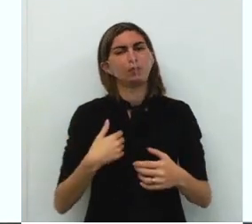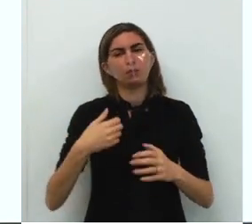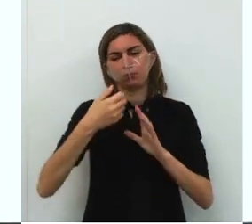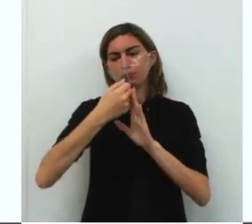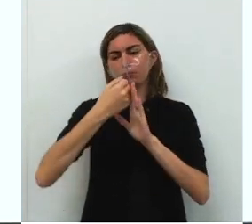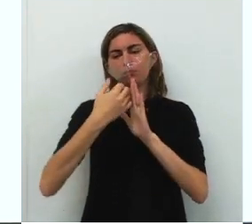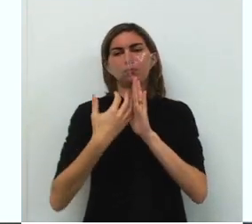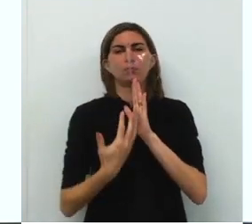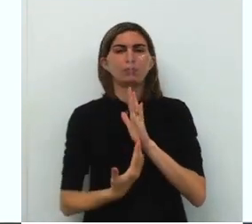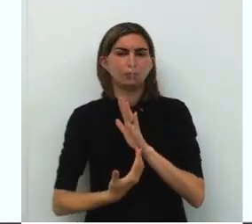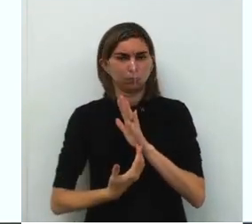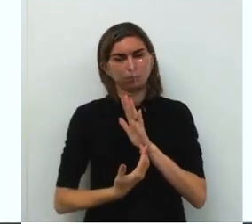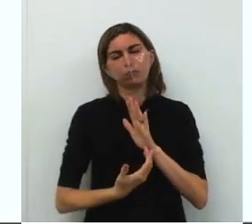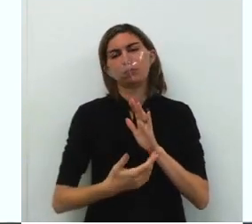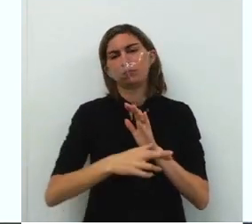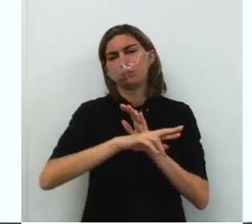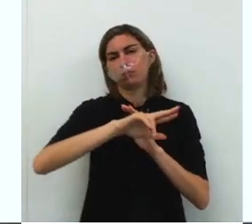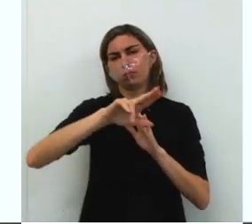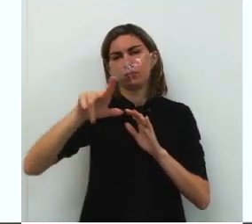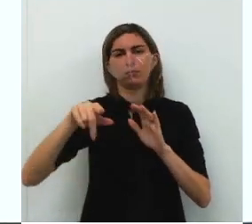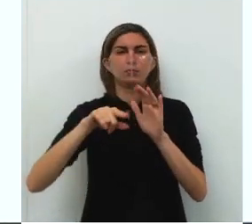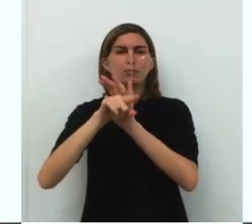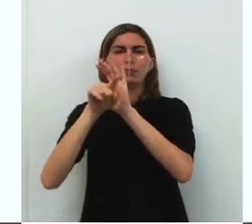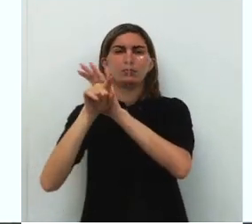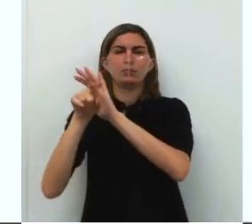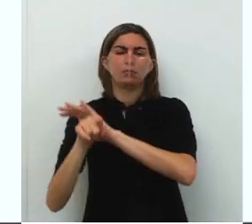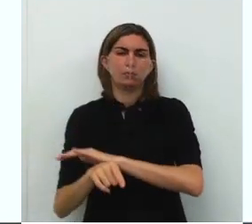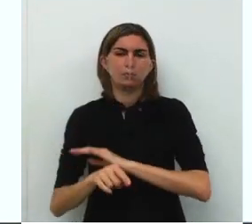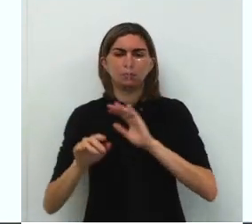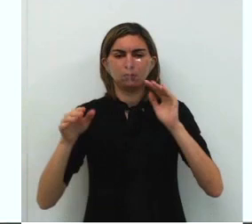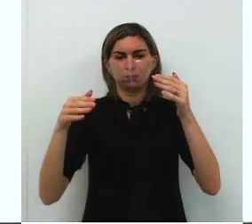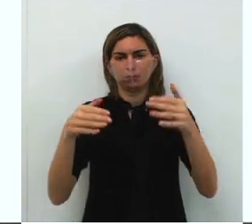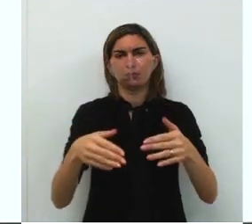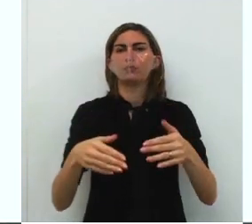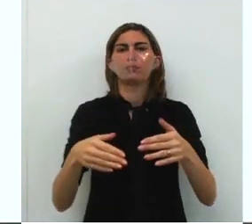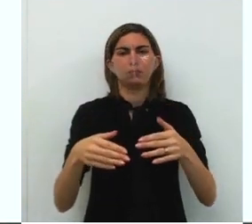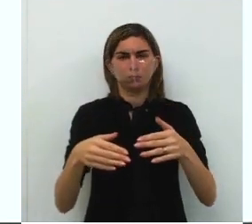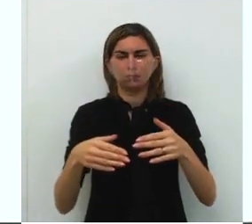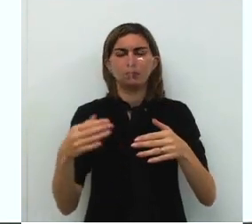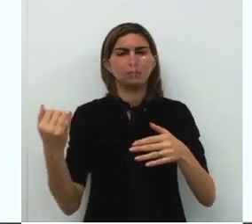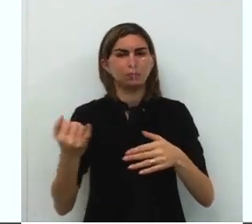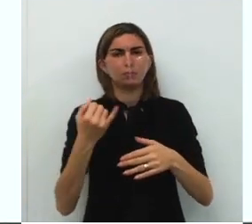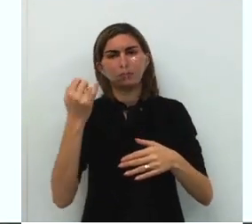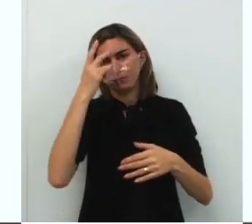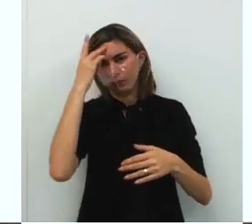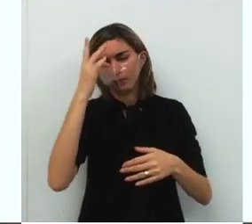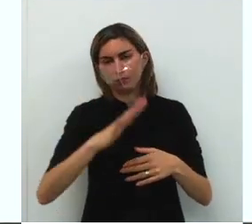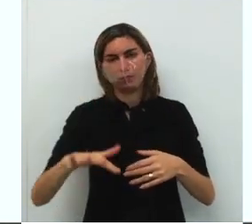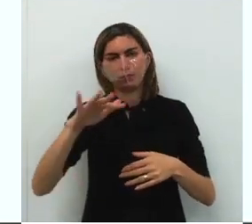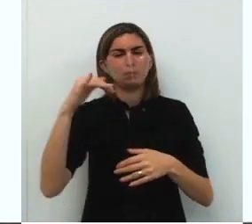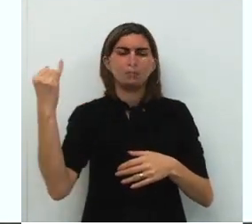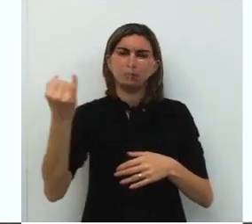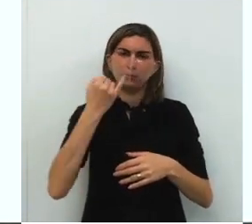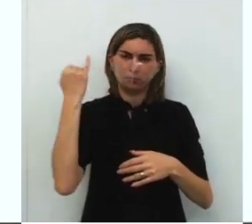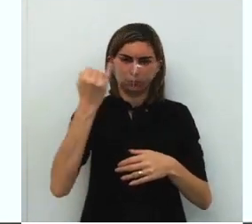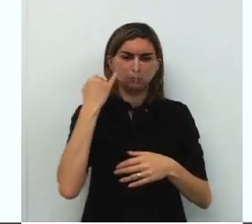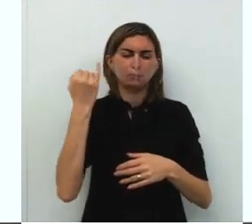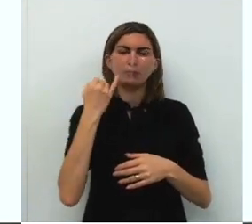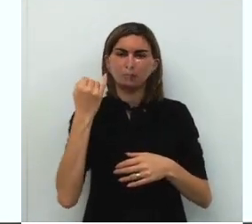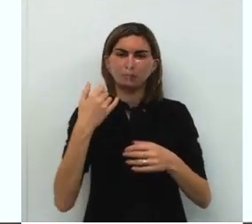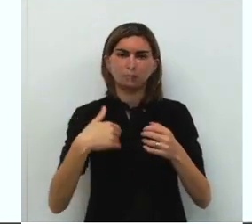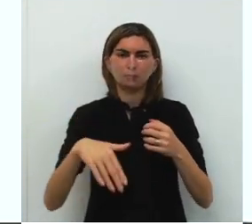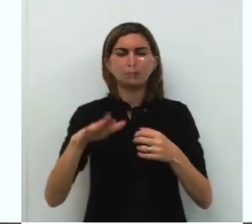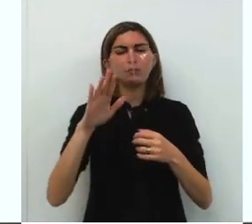a definição consiste em uma série de perguntas dirigidas a uma pessoa de relevância, quer dizer, uma pessoa que tem importância, uma pessoa